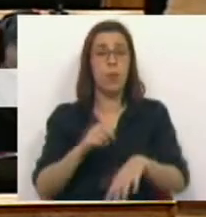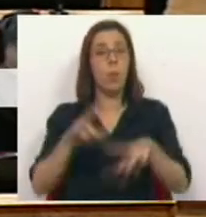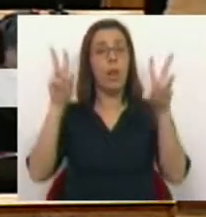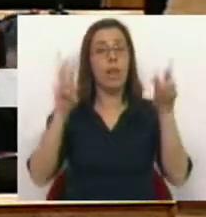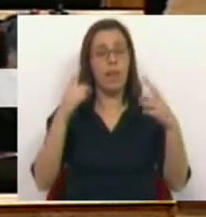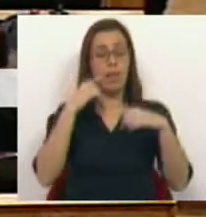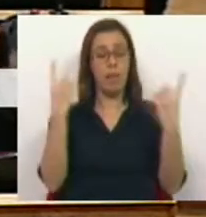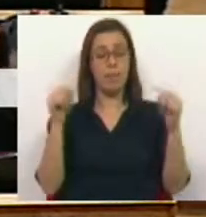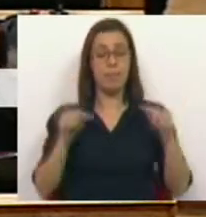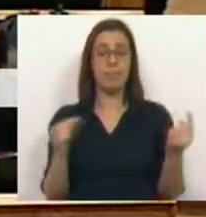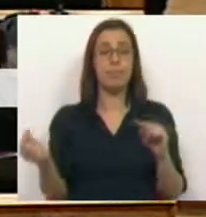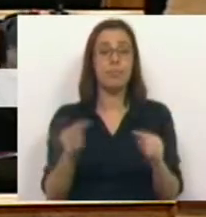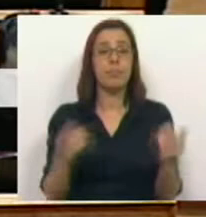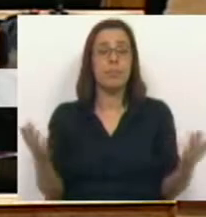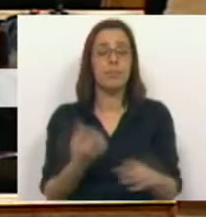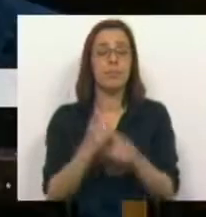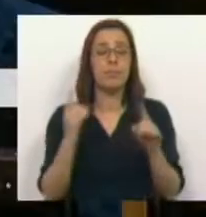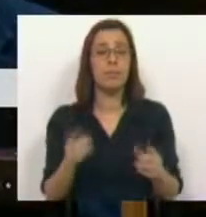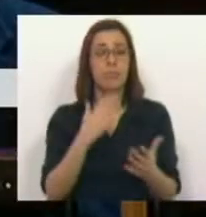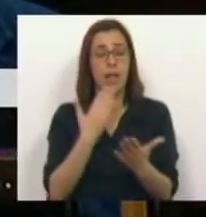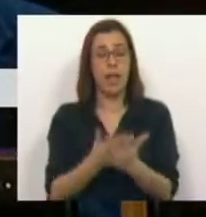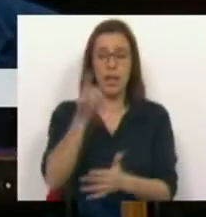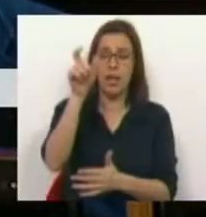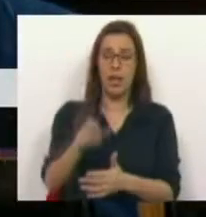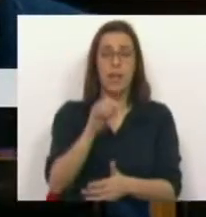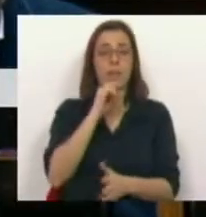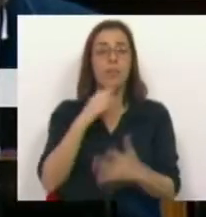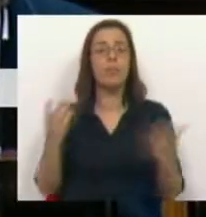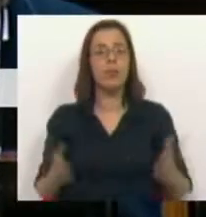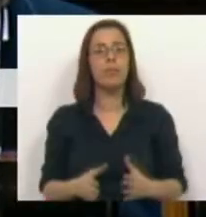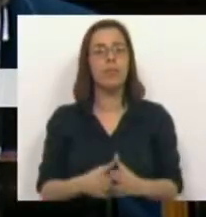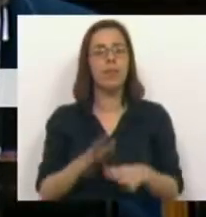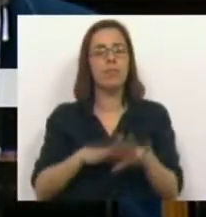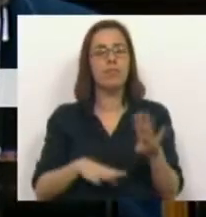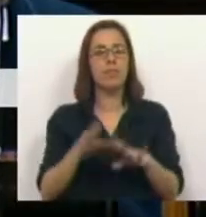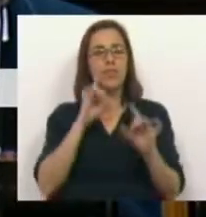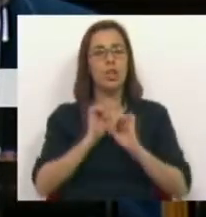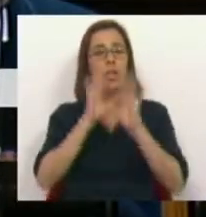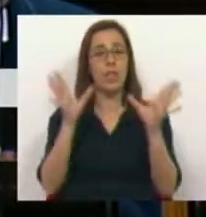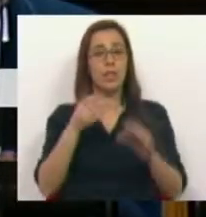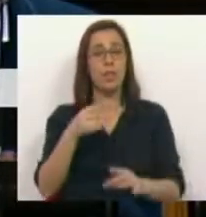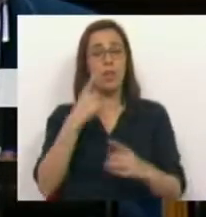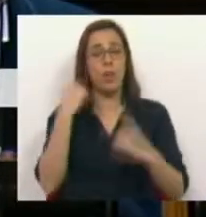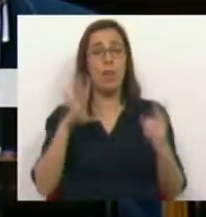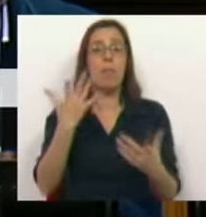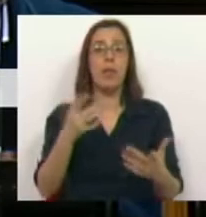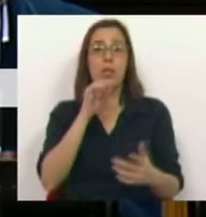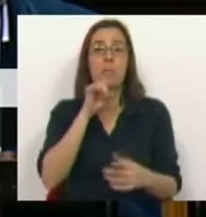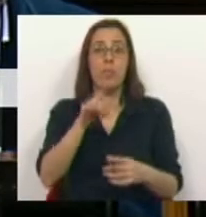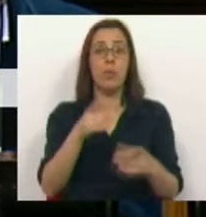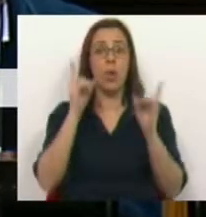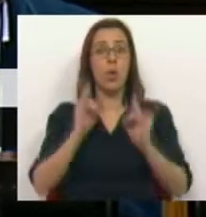tema que traz a debate, porque dá-lhe a possibilidade de fazer esclarecimentos ao país. E olha, até